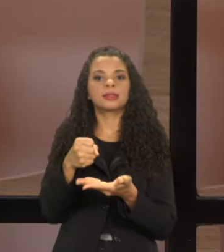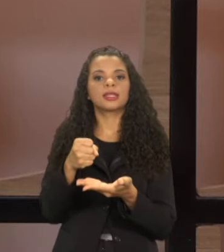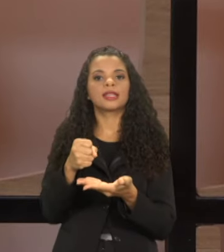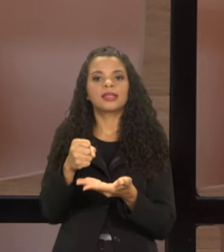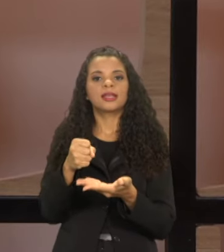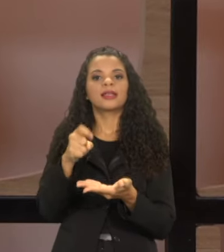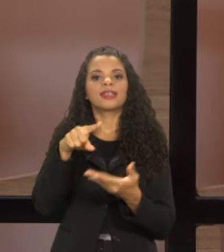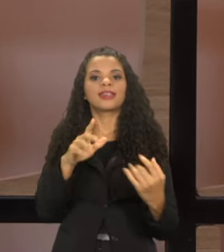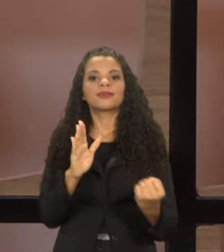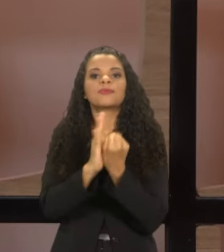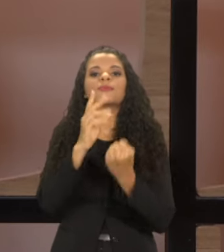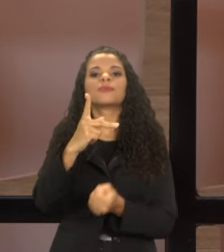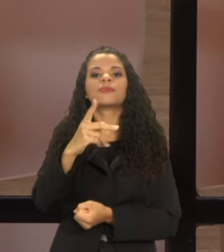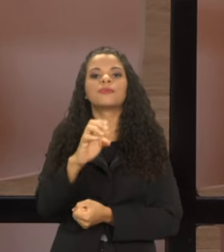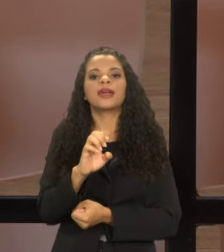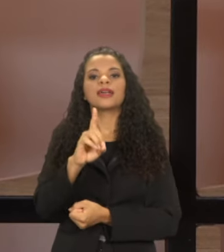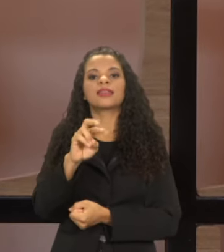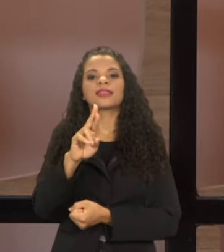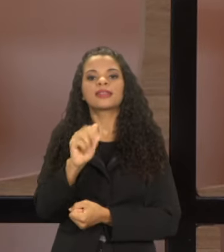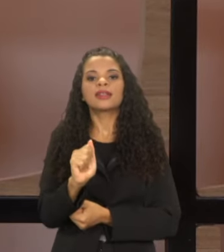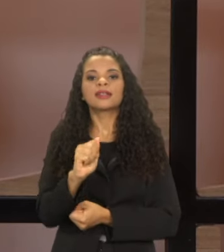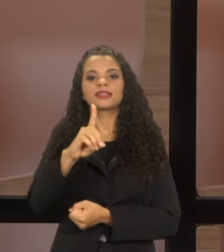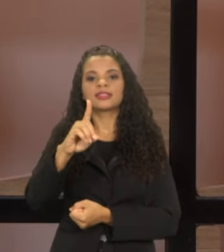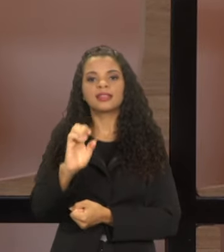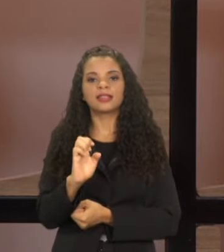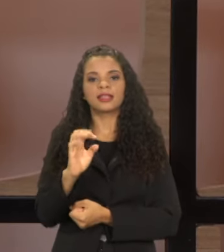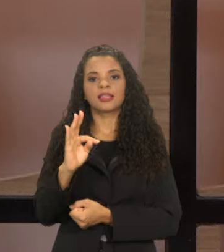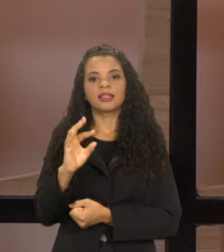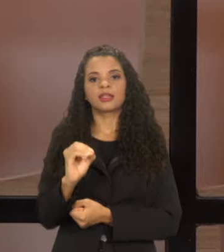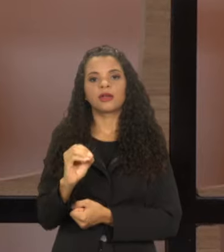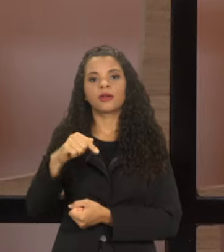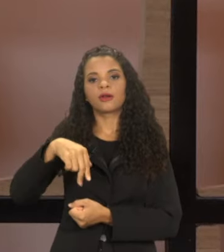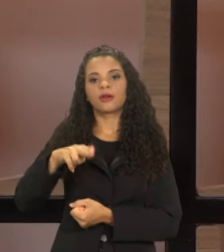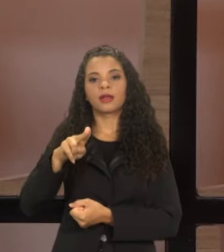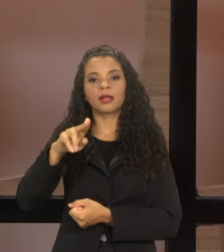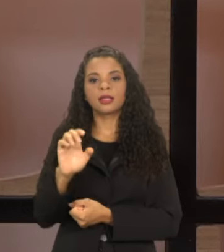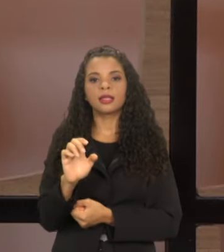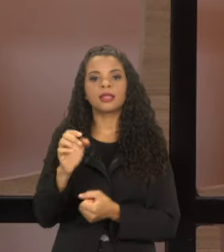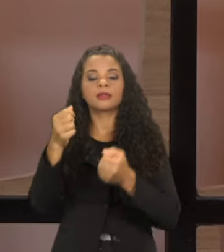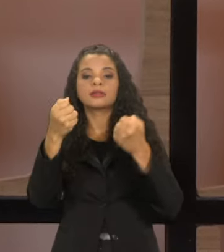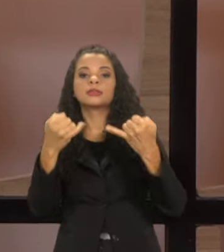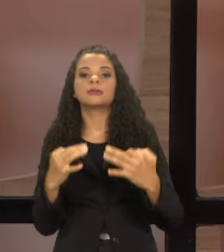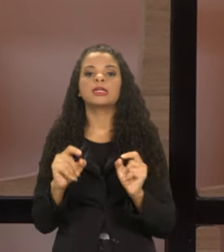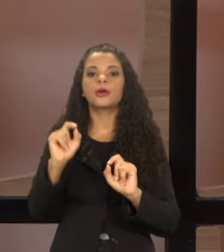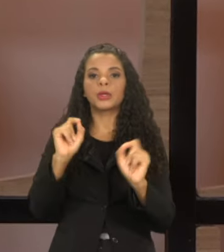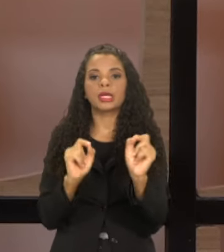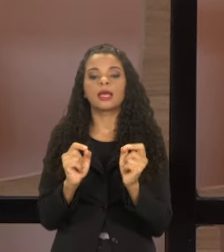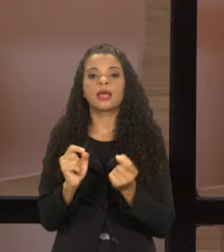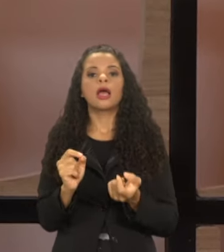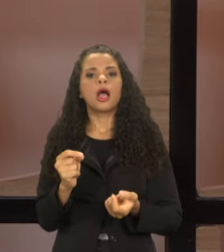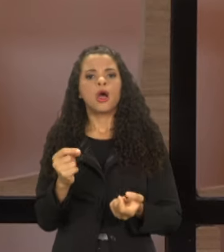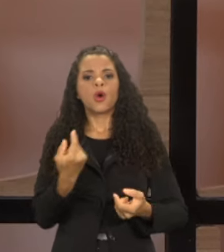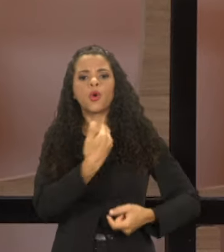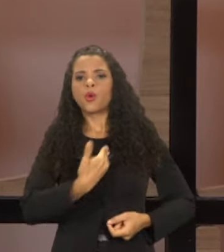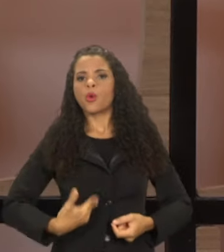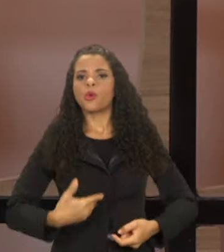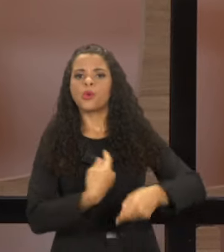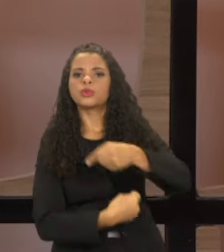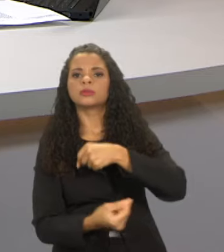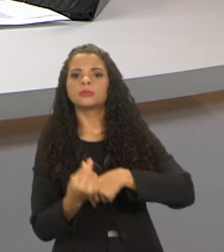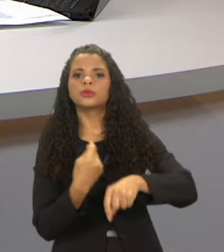Celso Antônio Bandeira de Mello, um grande administrativista, que diz que a administração pública deve cuidar para que